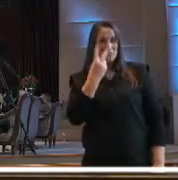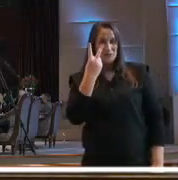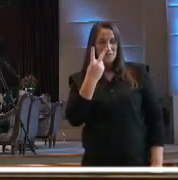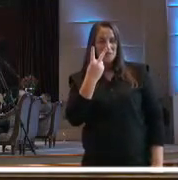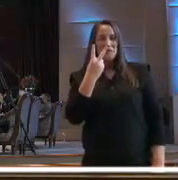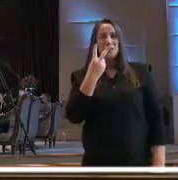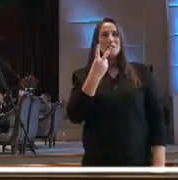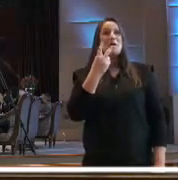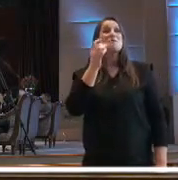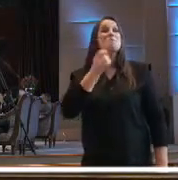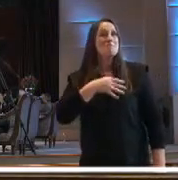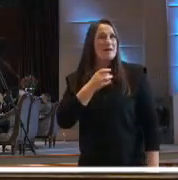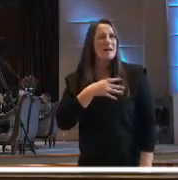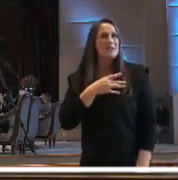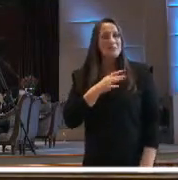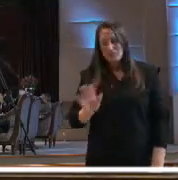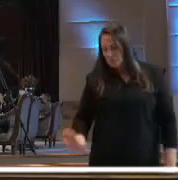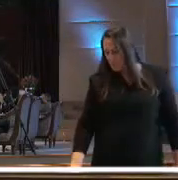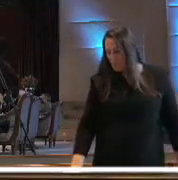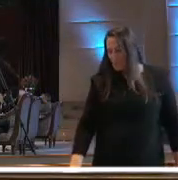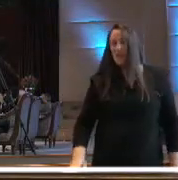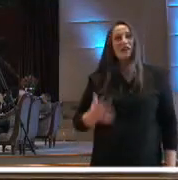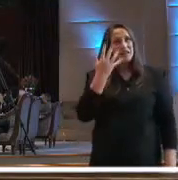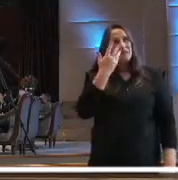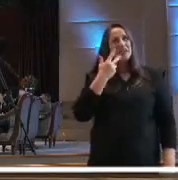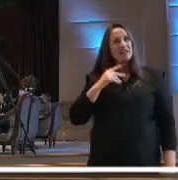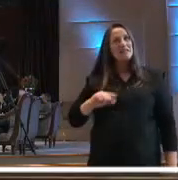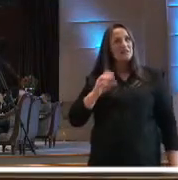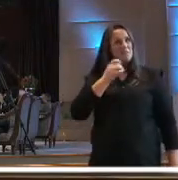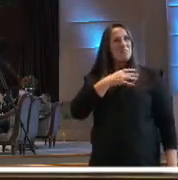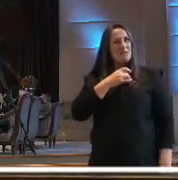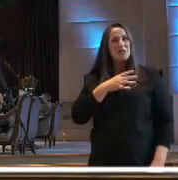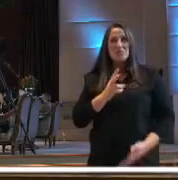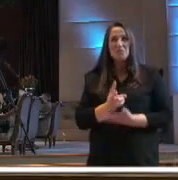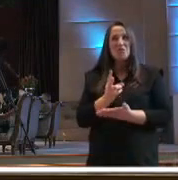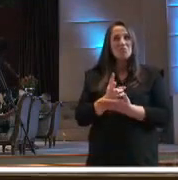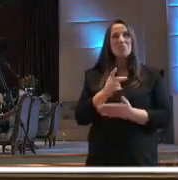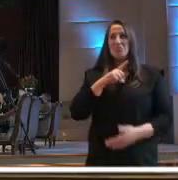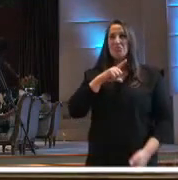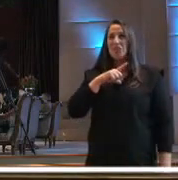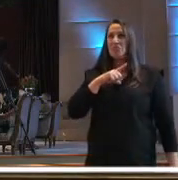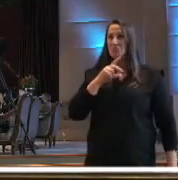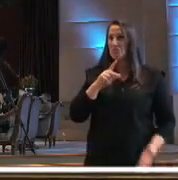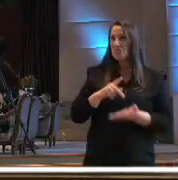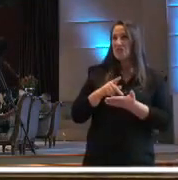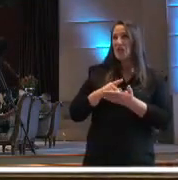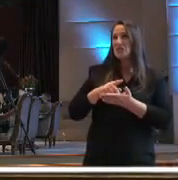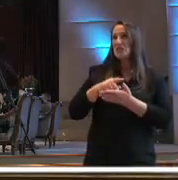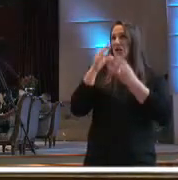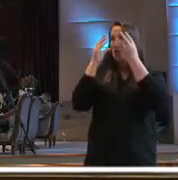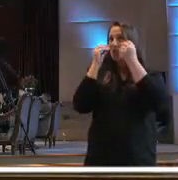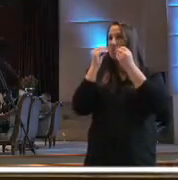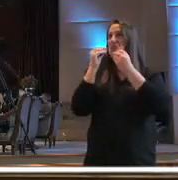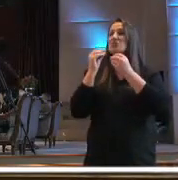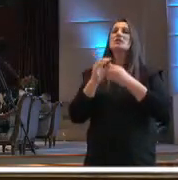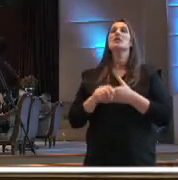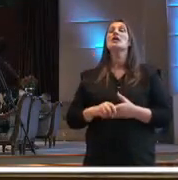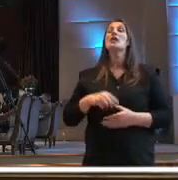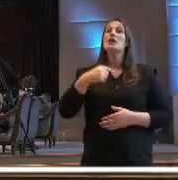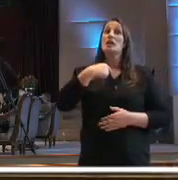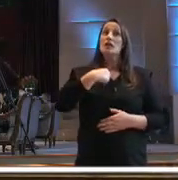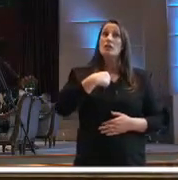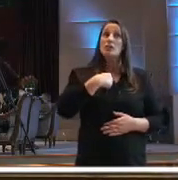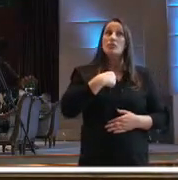medos noturnos. É muito comum uma criança ter medo noturno, né? E eu me lembro que os dois